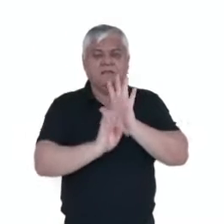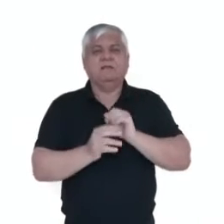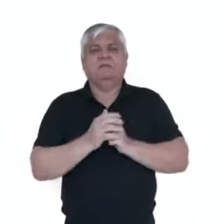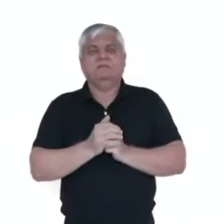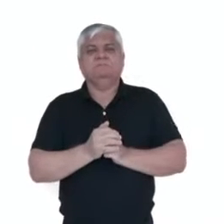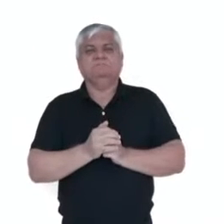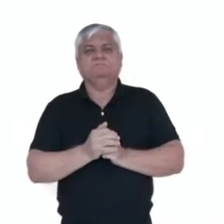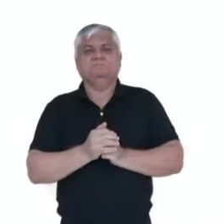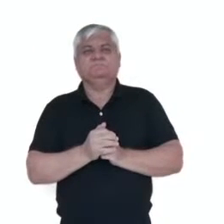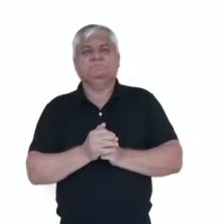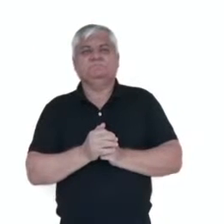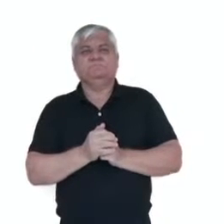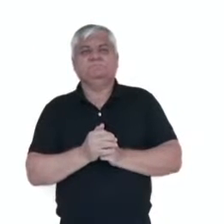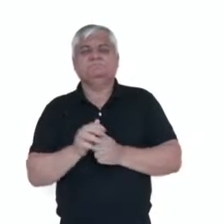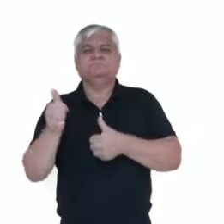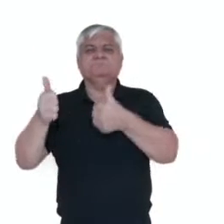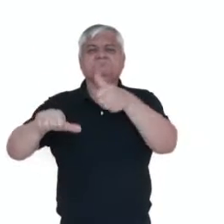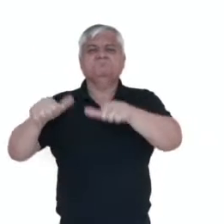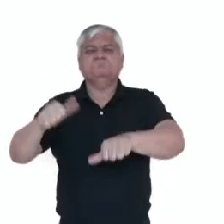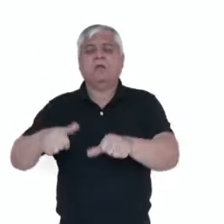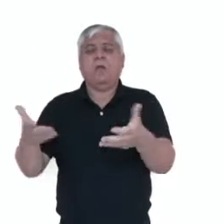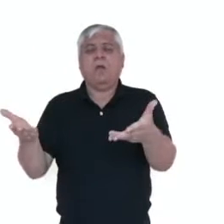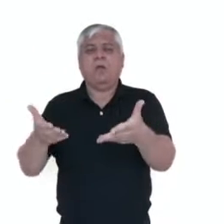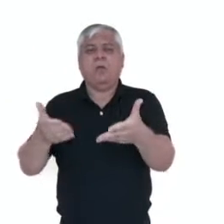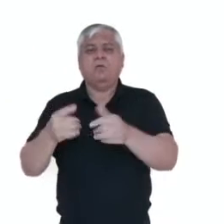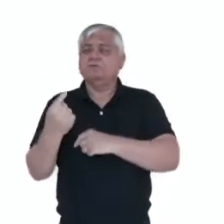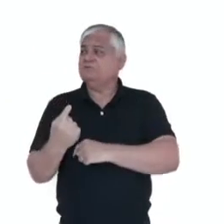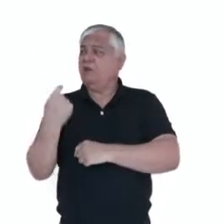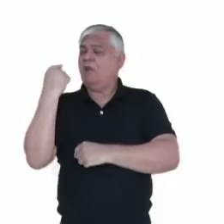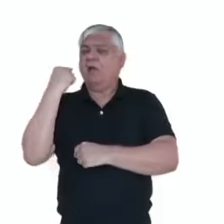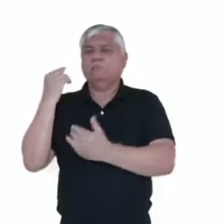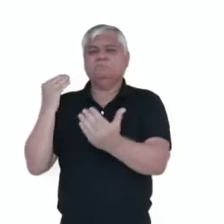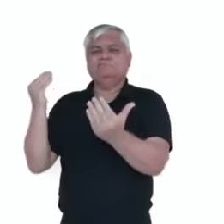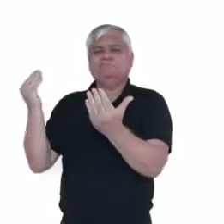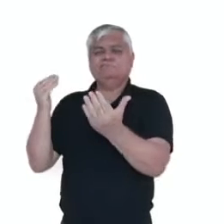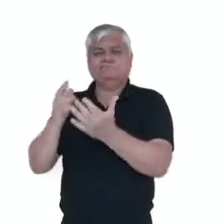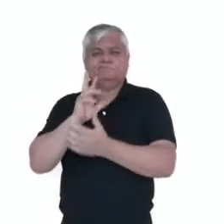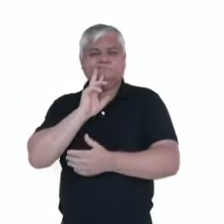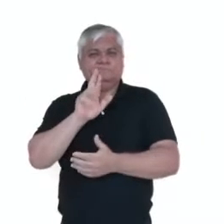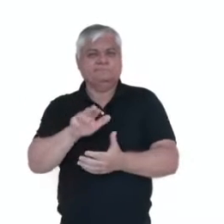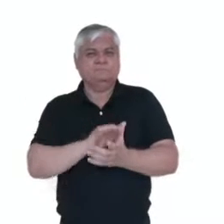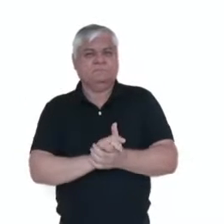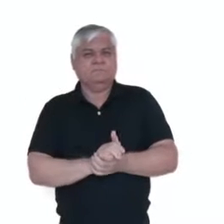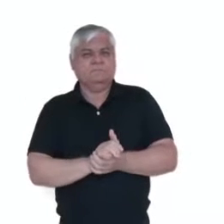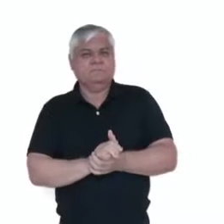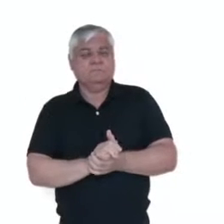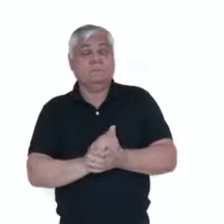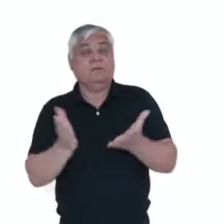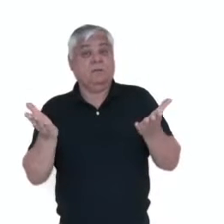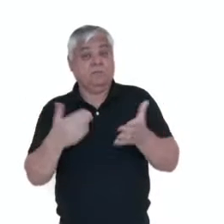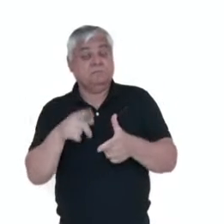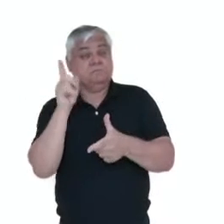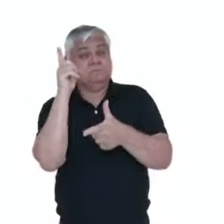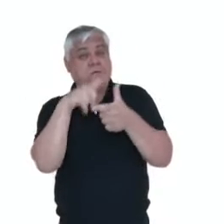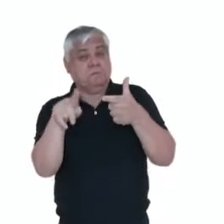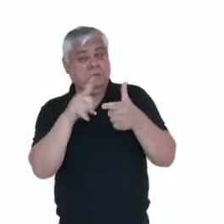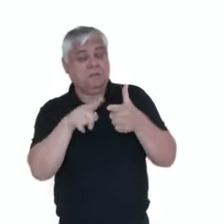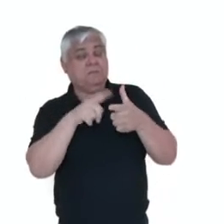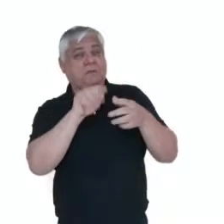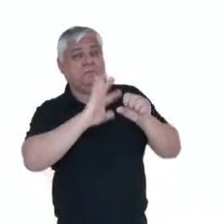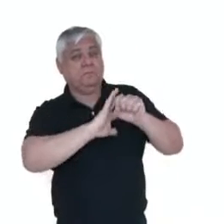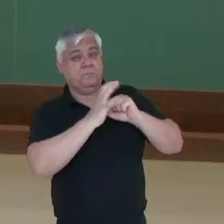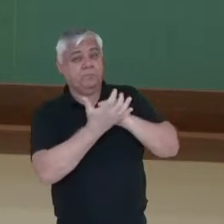avaliamos o presente para buscarmos respostas. Atualmente enfrentamos tais como a pandemia